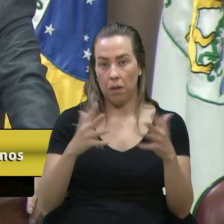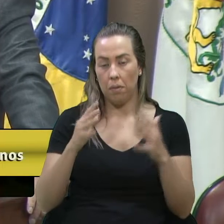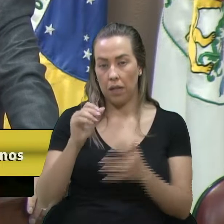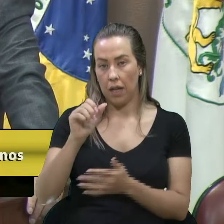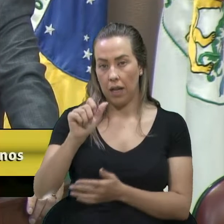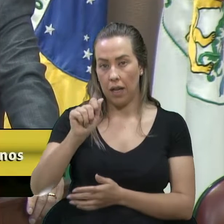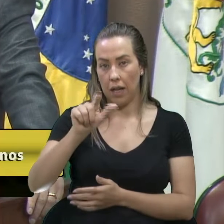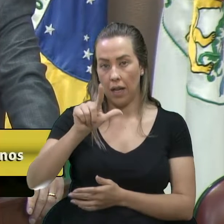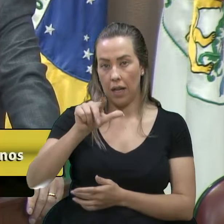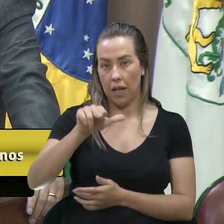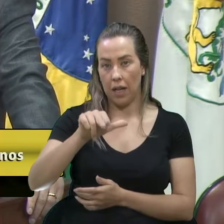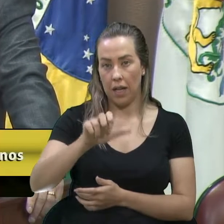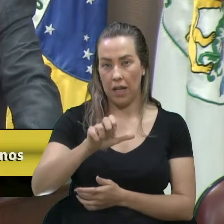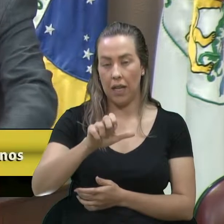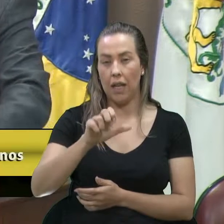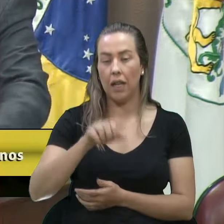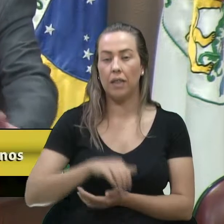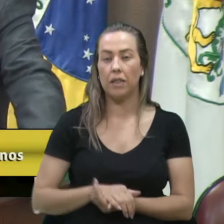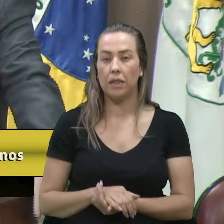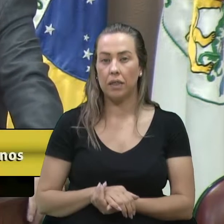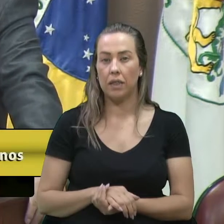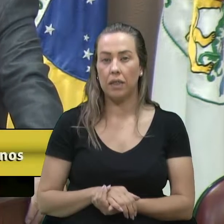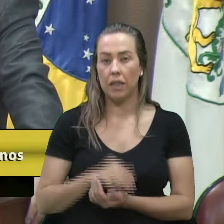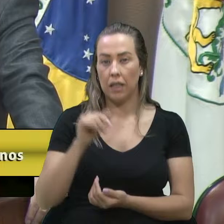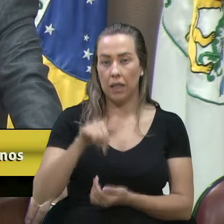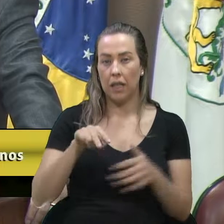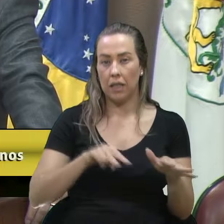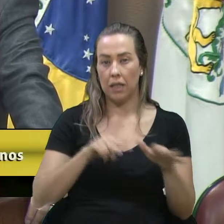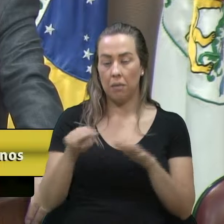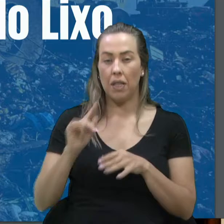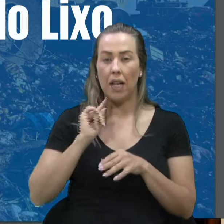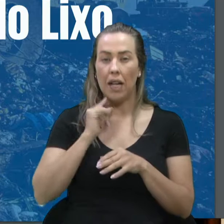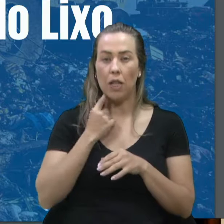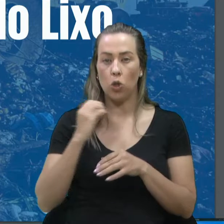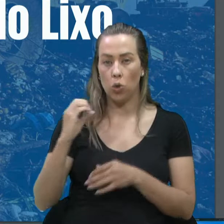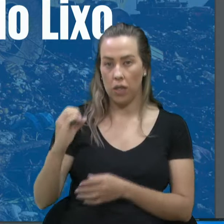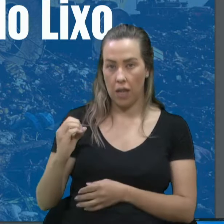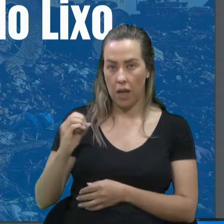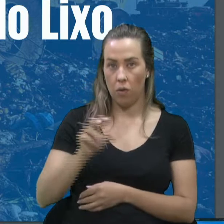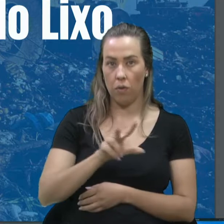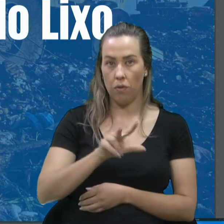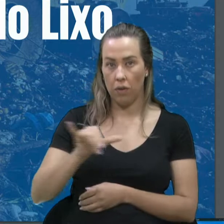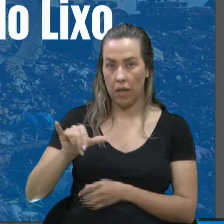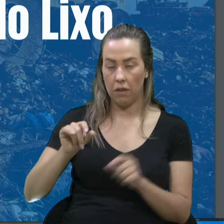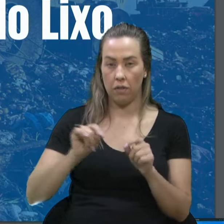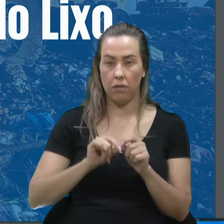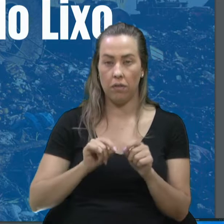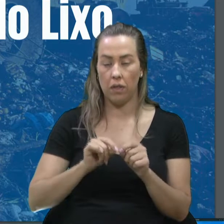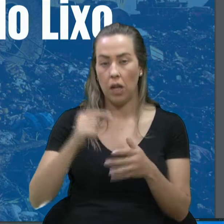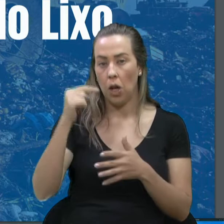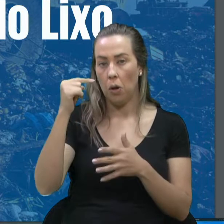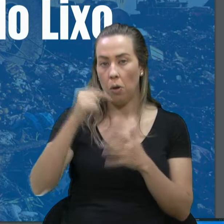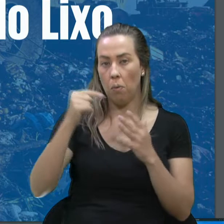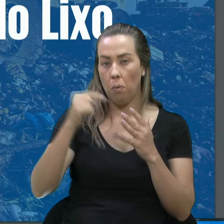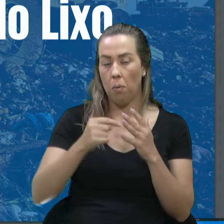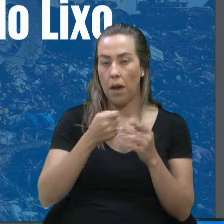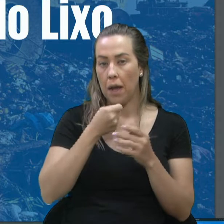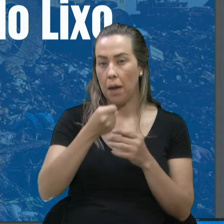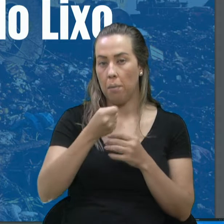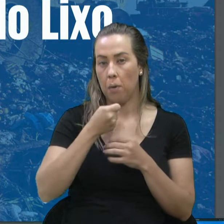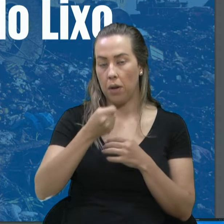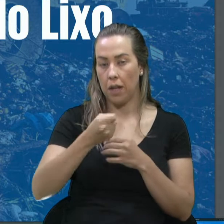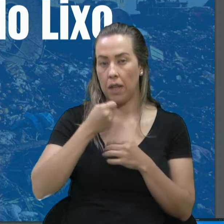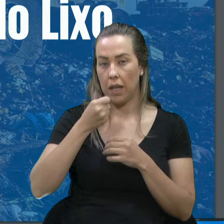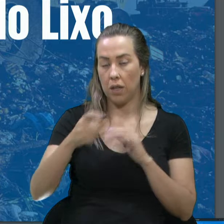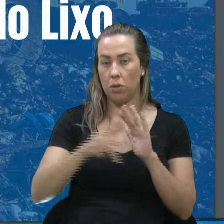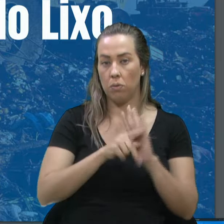Ecker, que através dessa semana do Lixo Zero, eles vão fazer várias reportagens a respeito